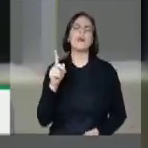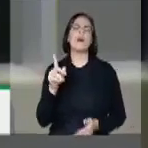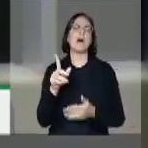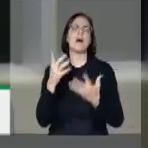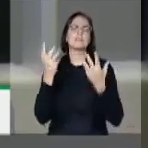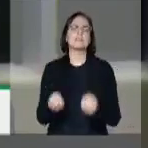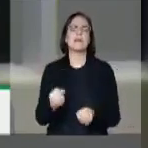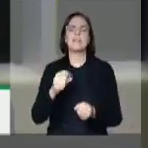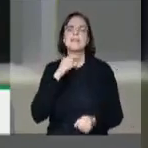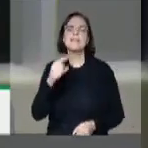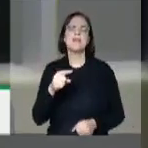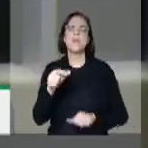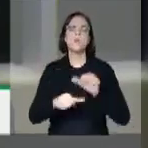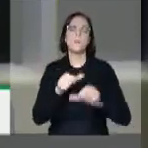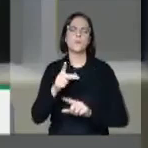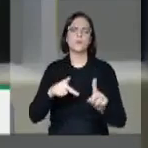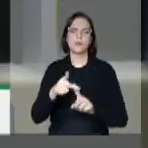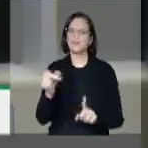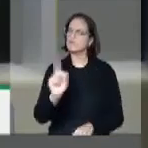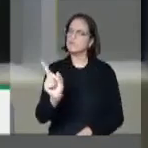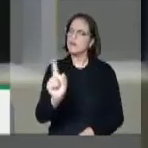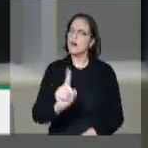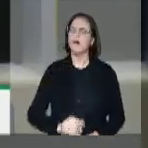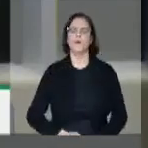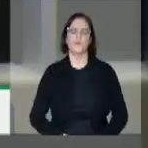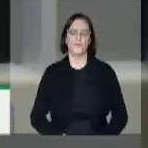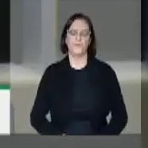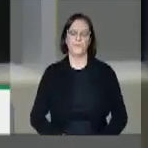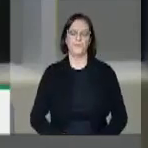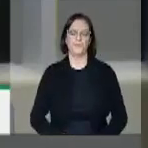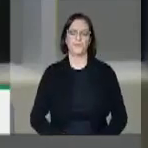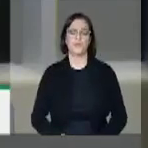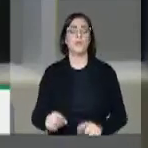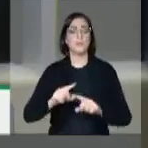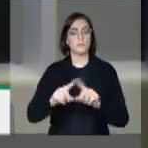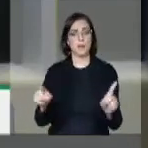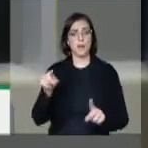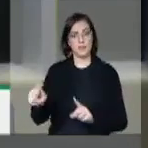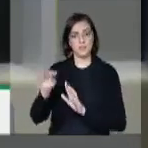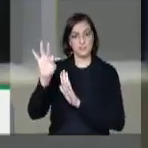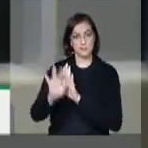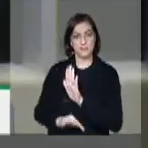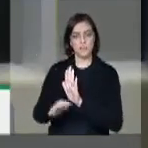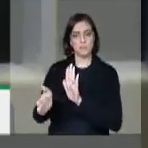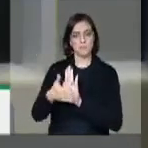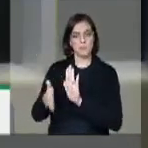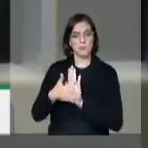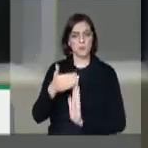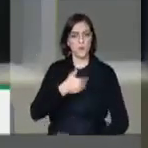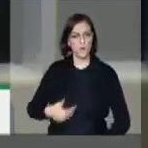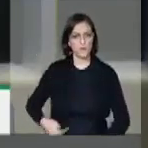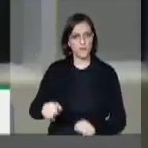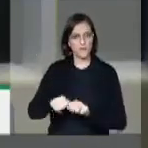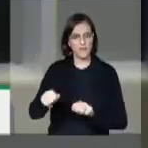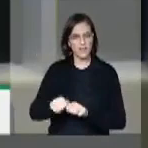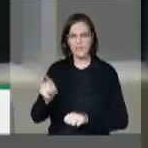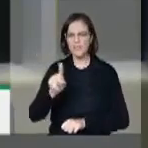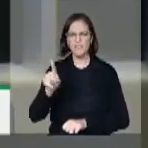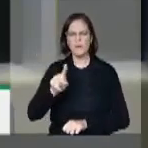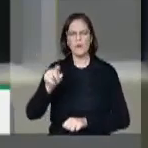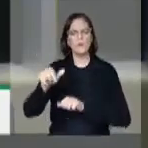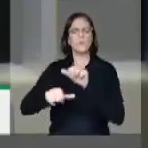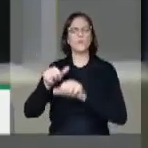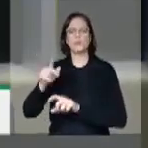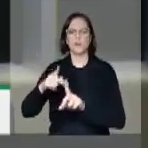reforma. O que está colocado no texto apresentado pelo governo não é uma reforma da Previdência, é o fim do